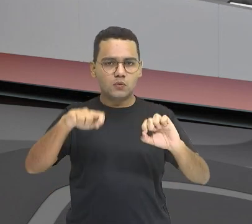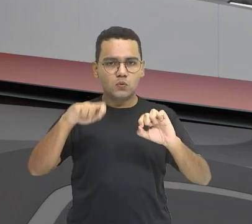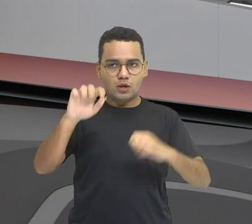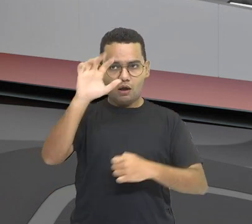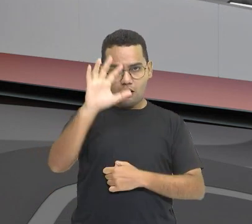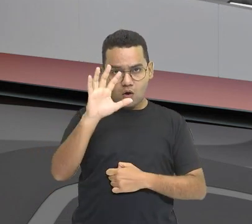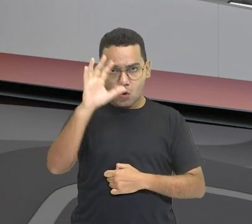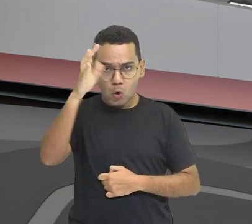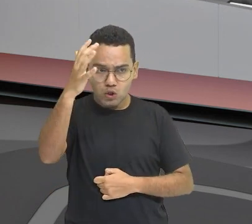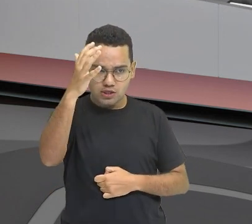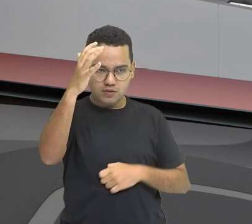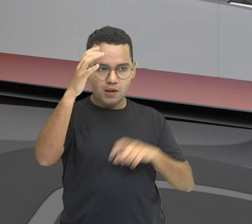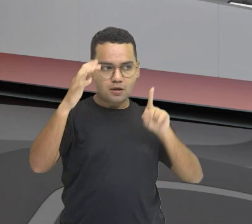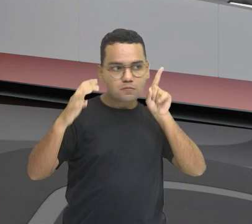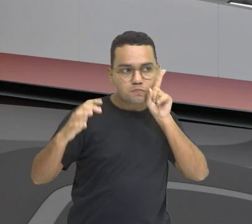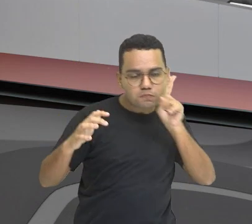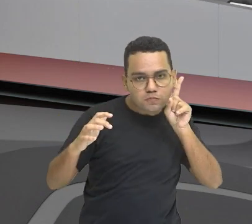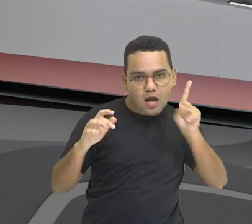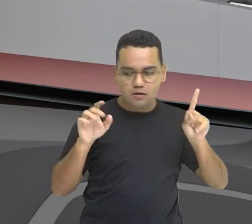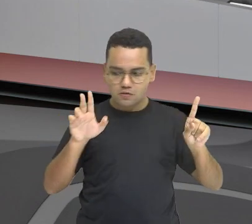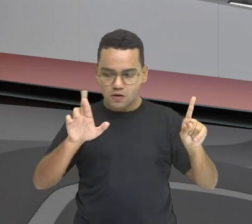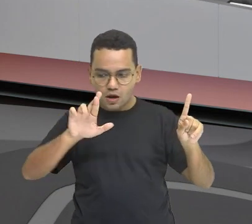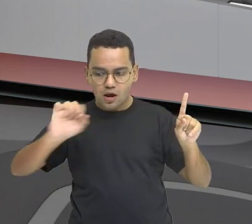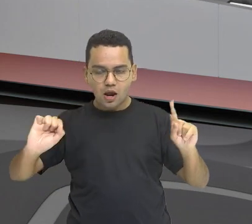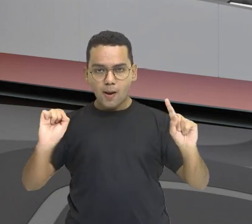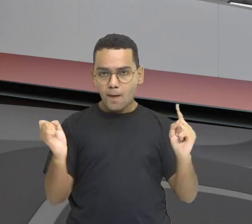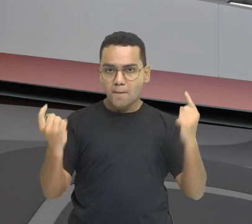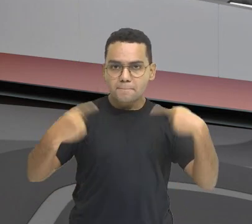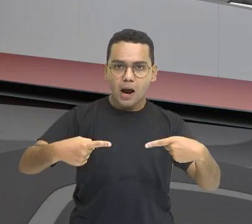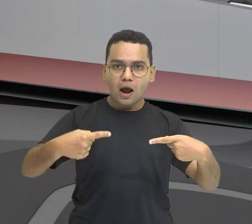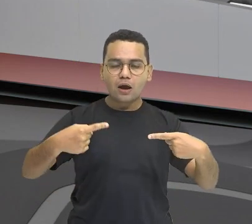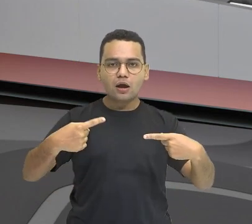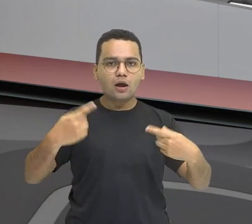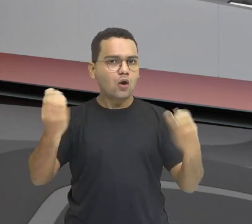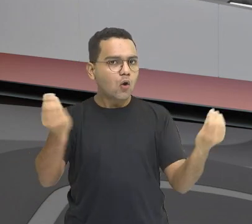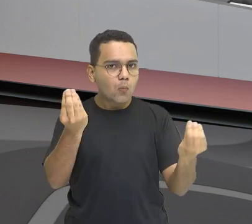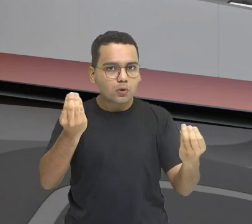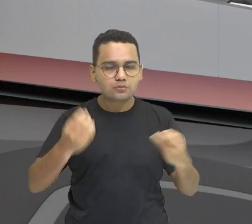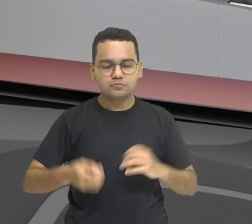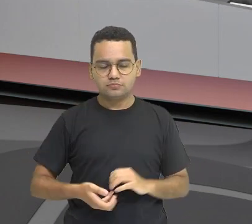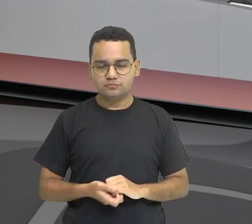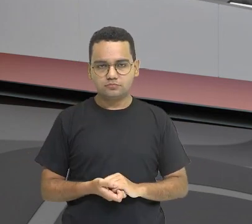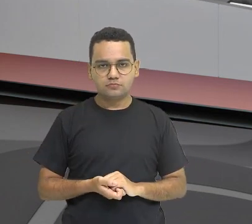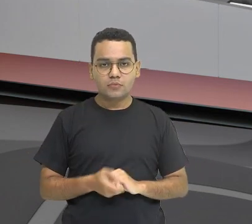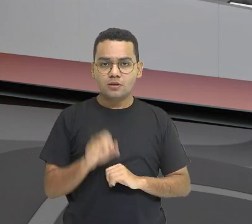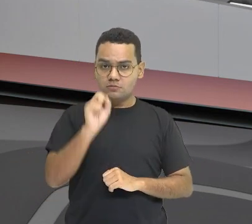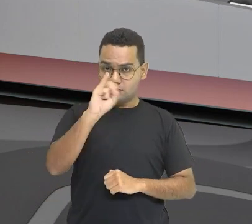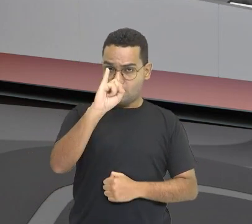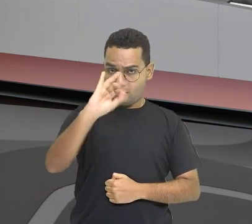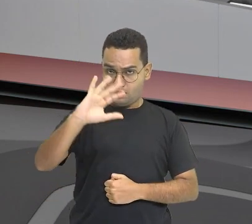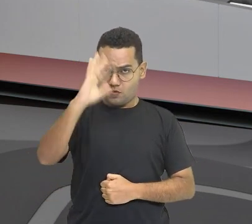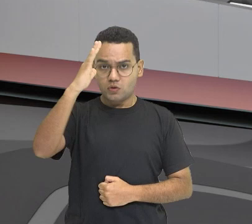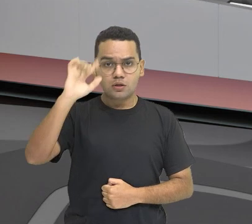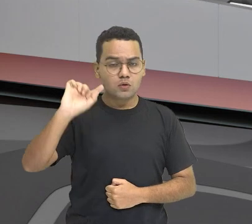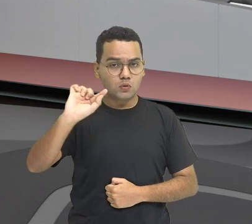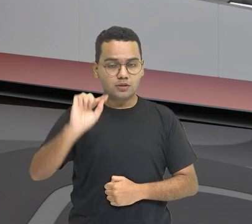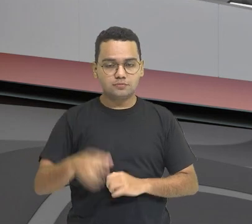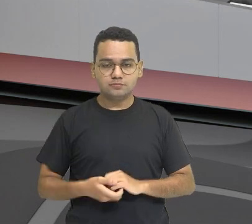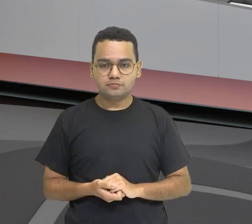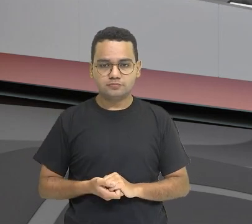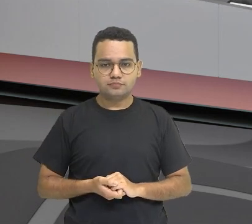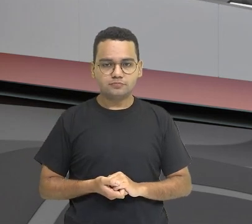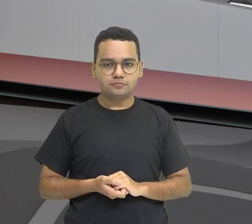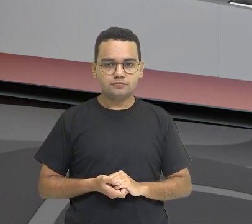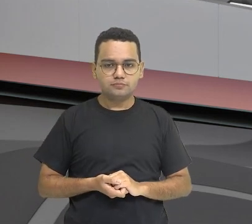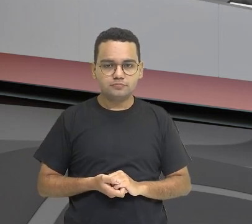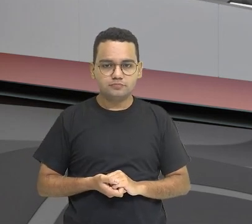tivéssemos um enfrentamento entre essas duas superpotências? Olha, turma, se isso tivesse acontecido, muito